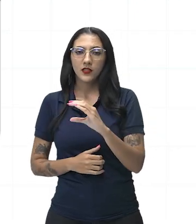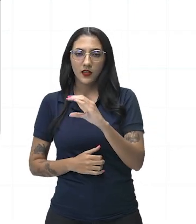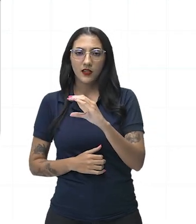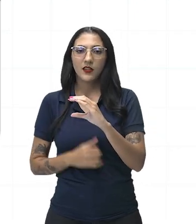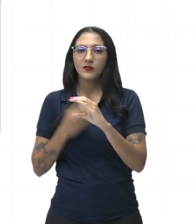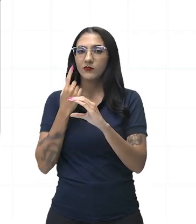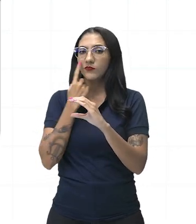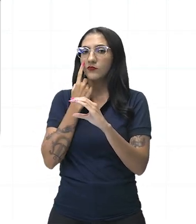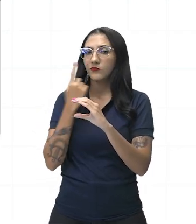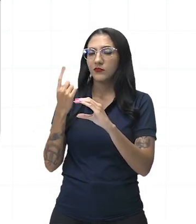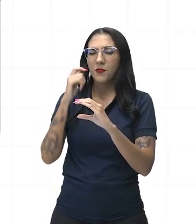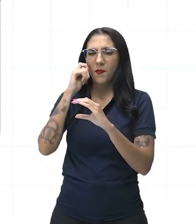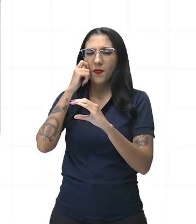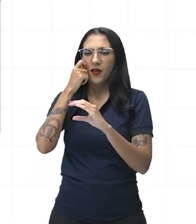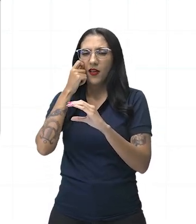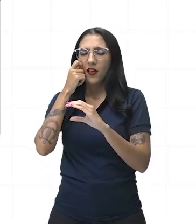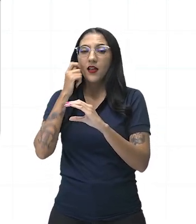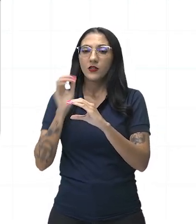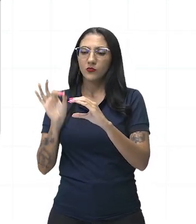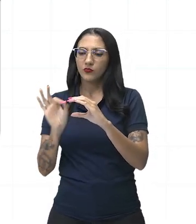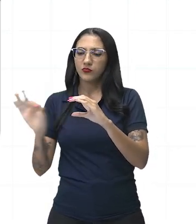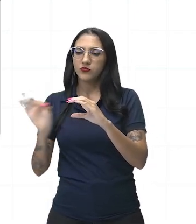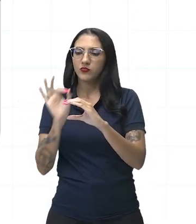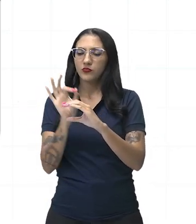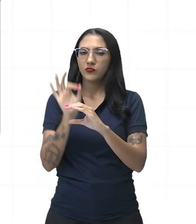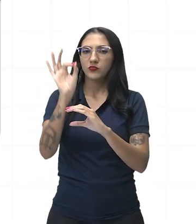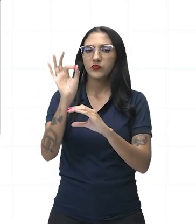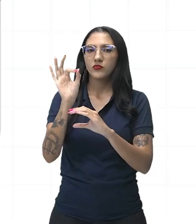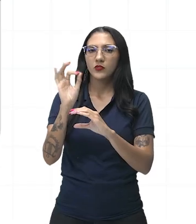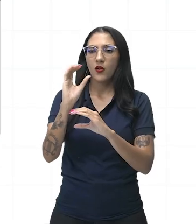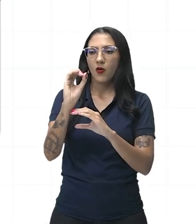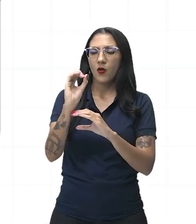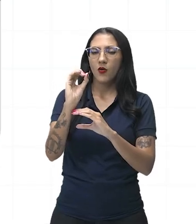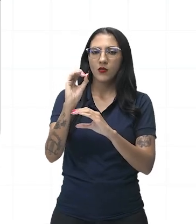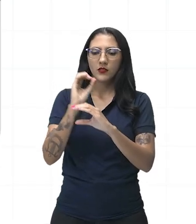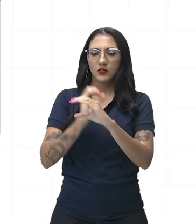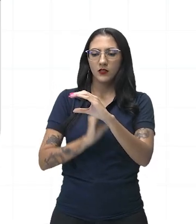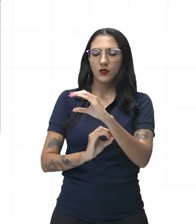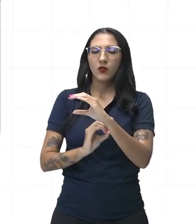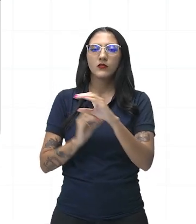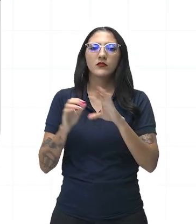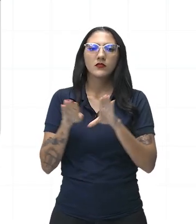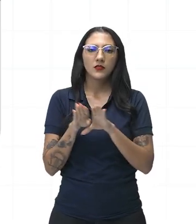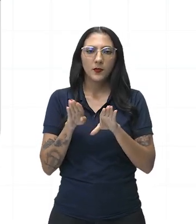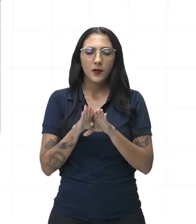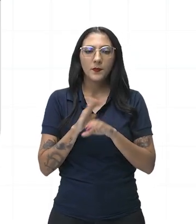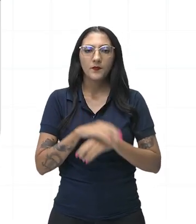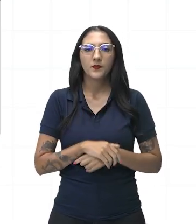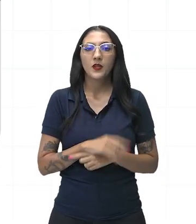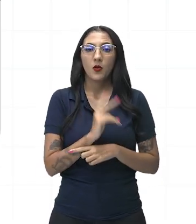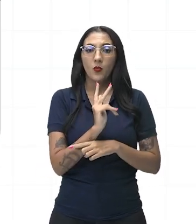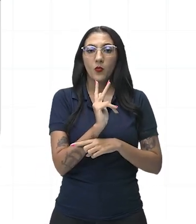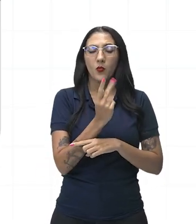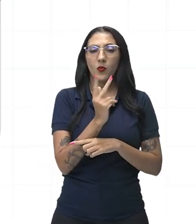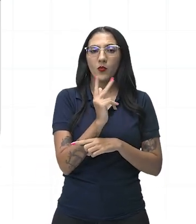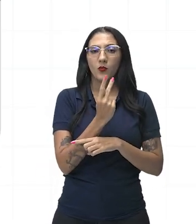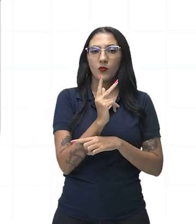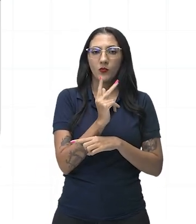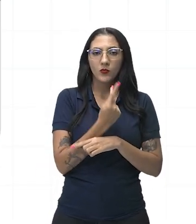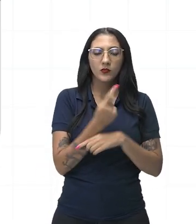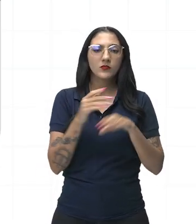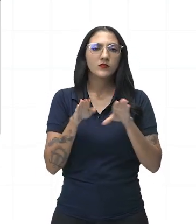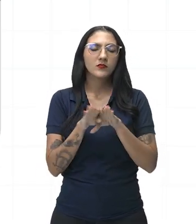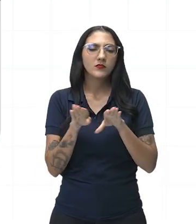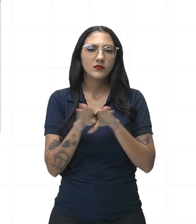ali de coloração preta, ligado a 2 átomos de oxigênio em vermelho e um hidrogênio representado